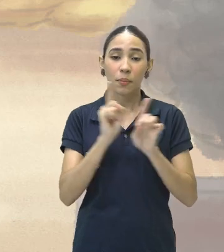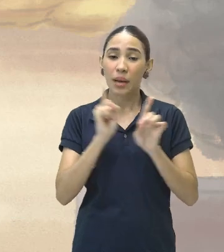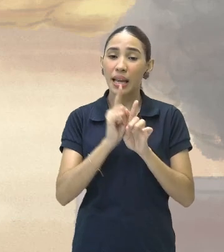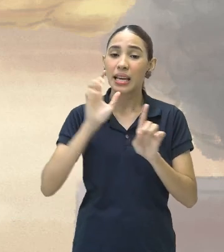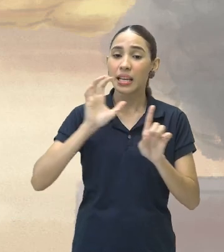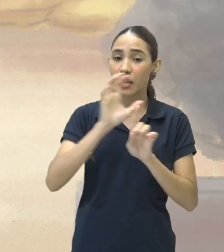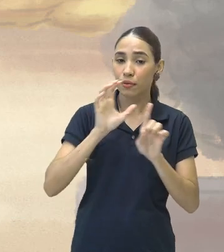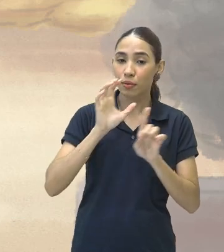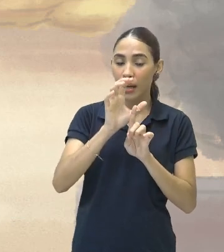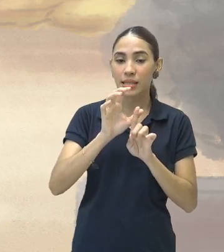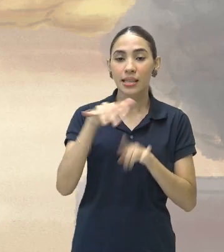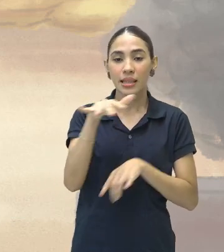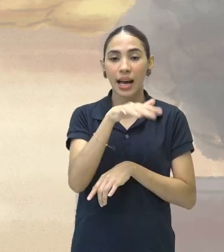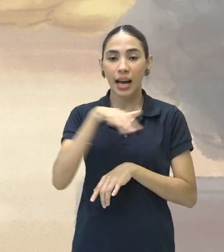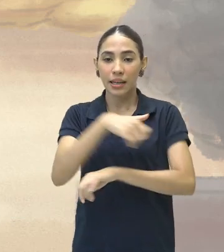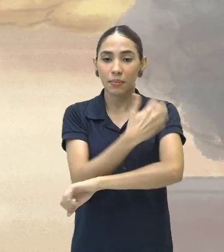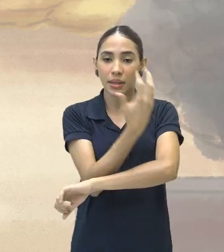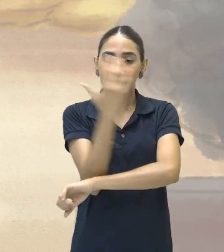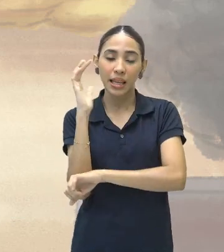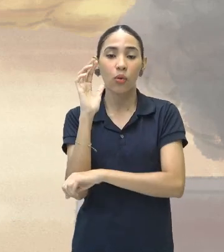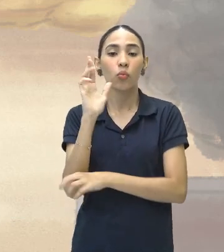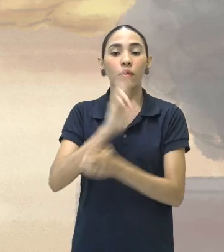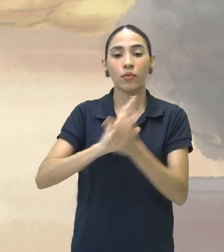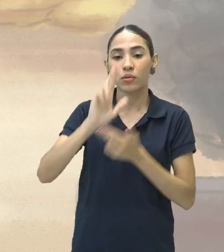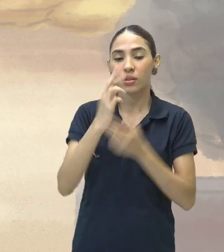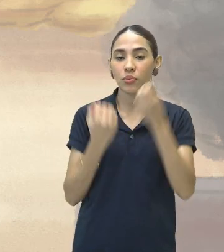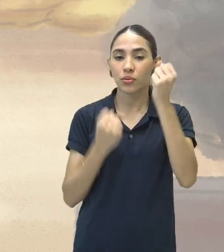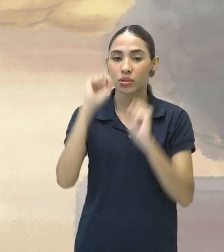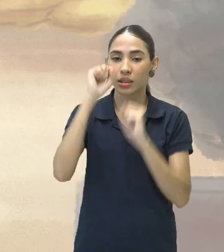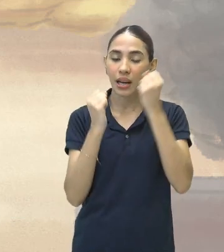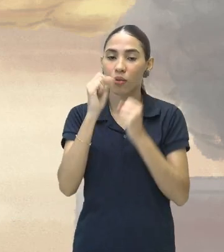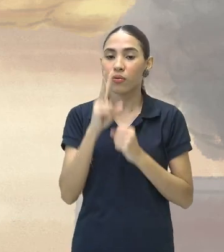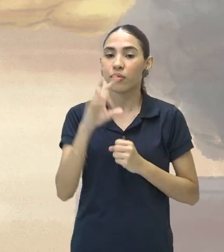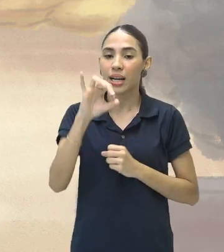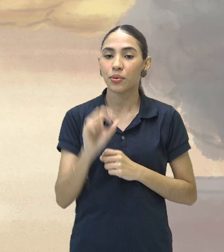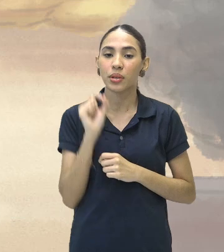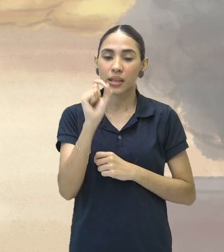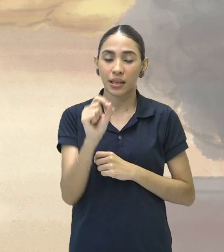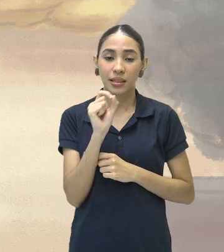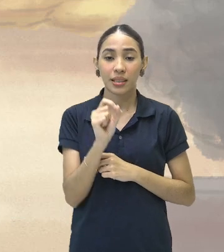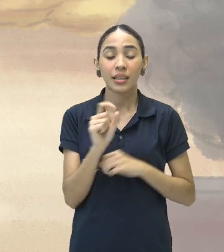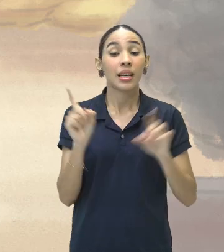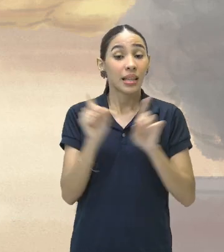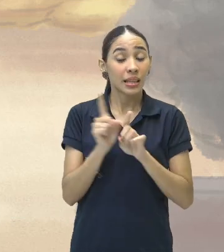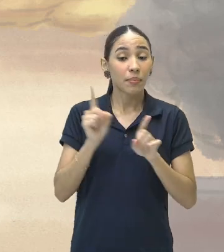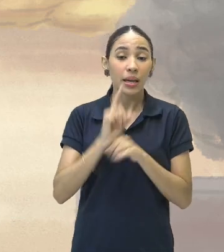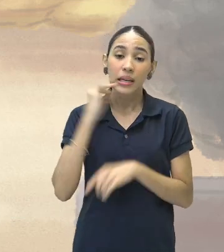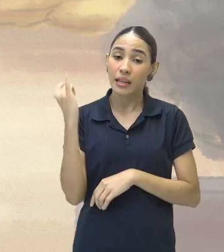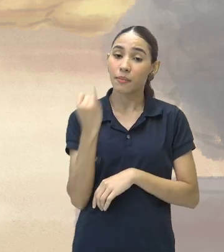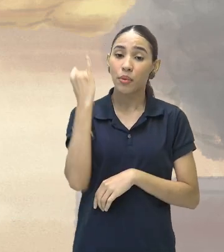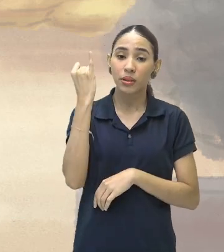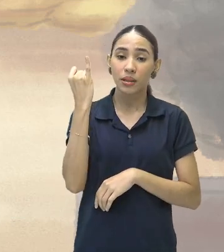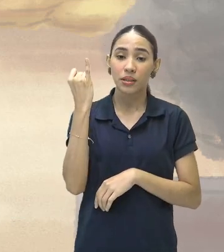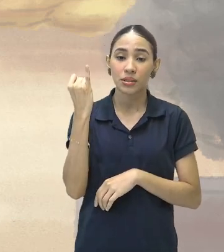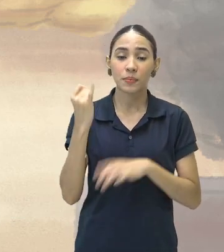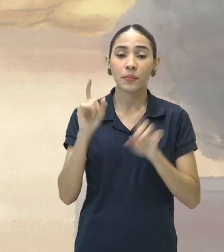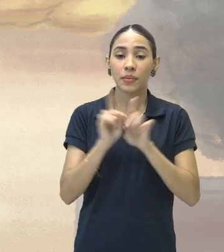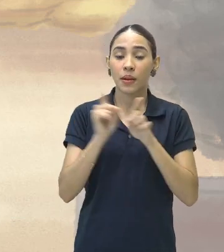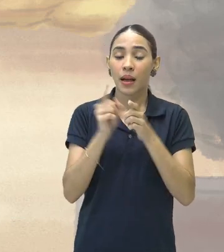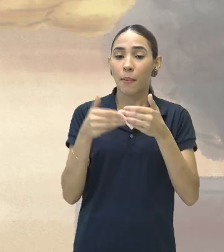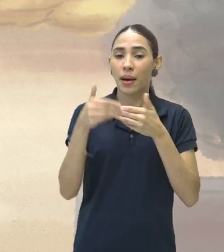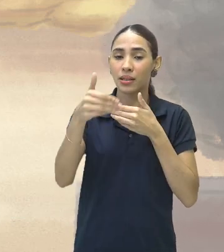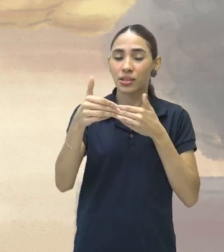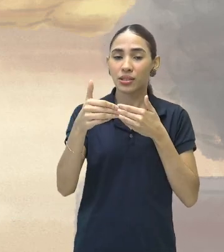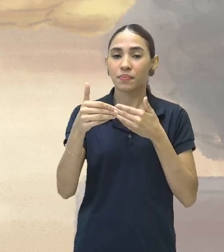ambientais da Revolução Industrial, eles vão ser muito significativos. A partir da